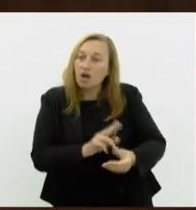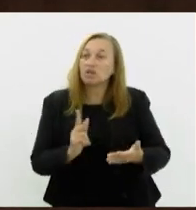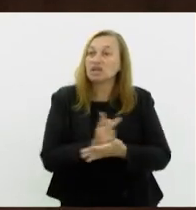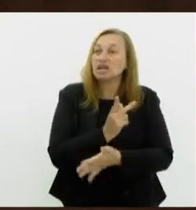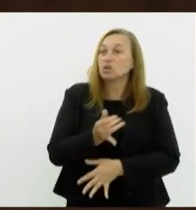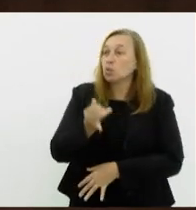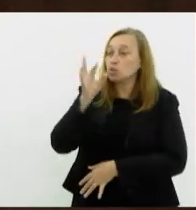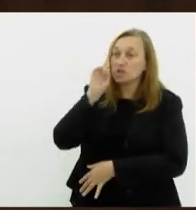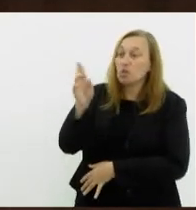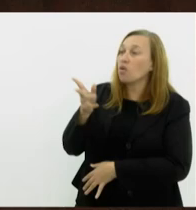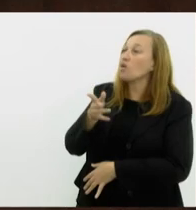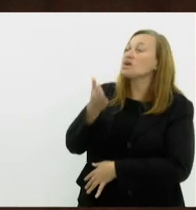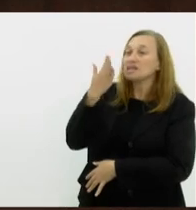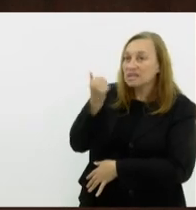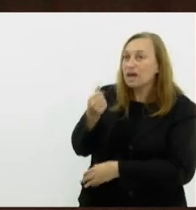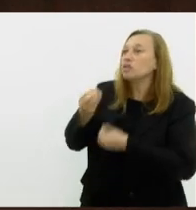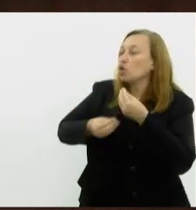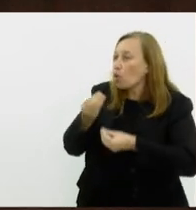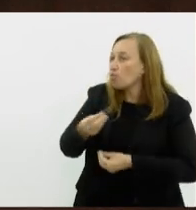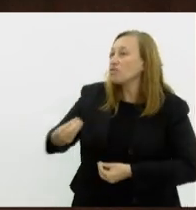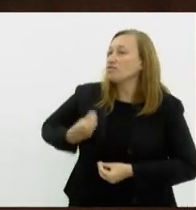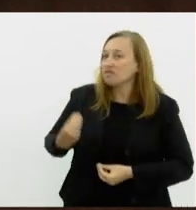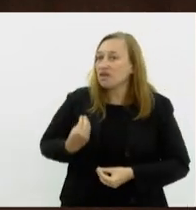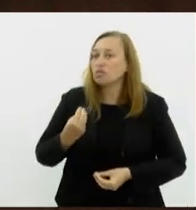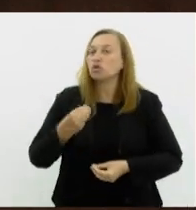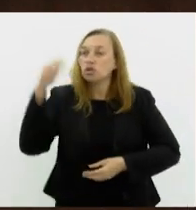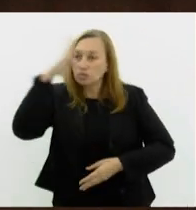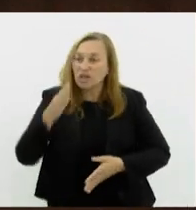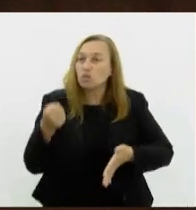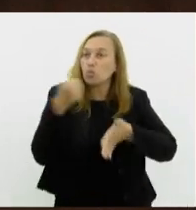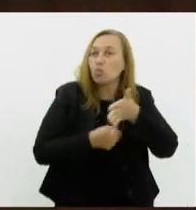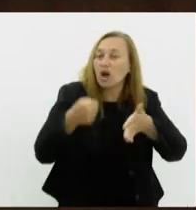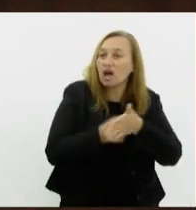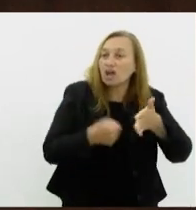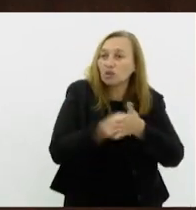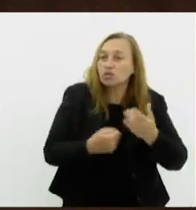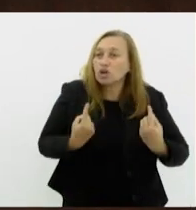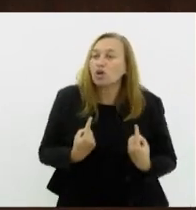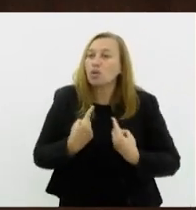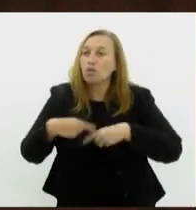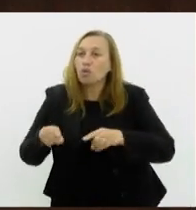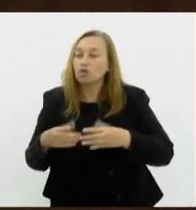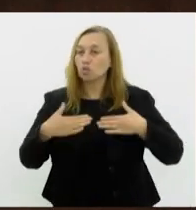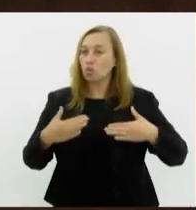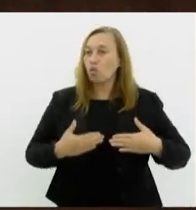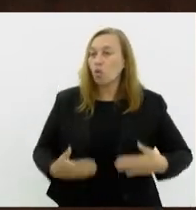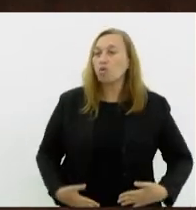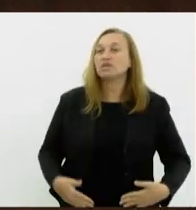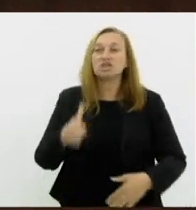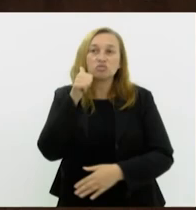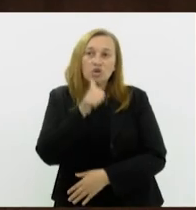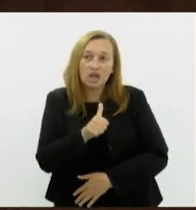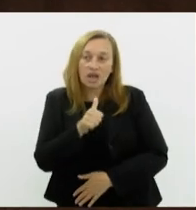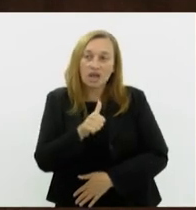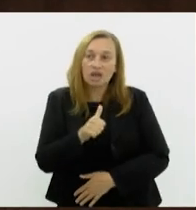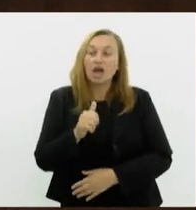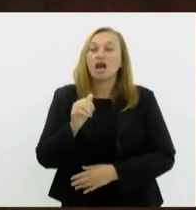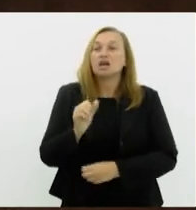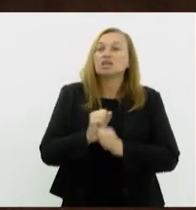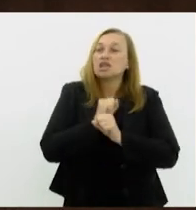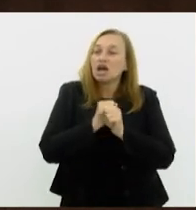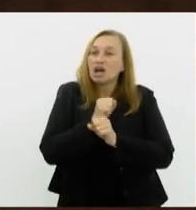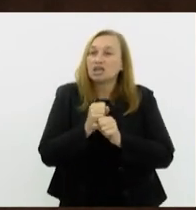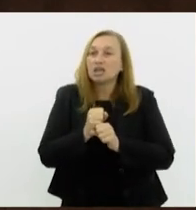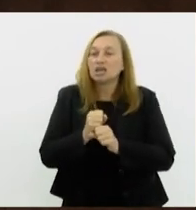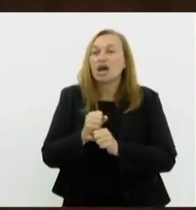exemplo, sabe como a gente vive no Brasil uma luta tremenda, por exemplo, contra a objetificação do corpo das mulheres. Durante muito tempo, a